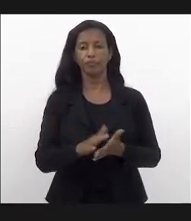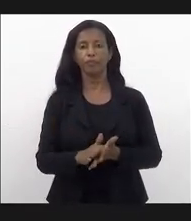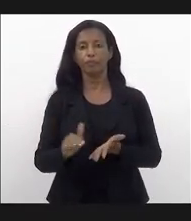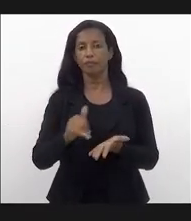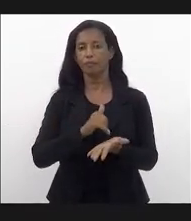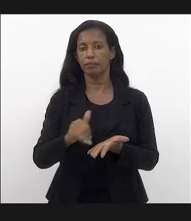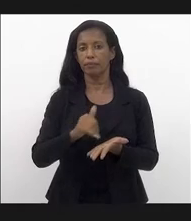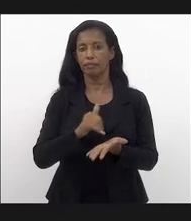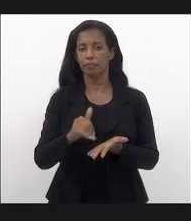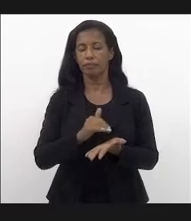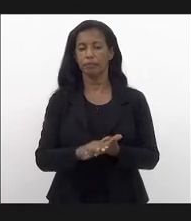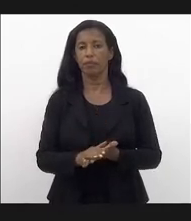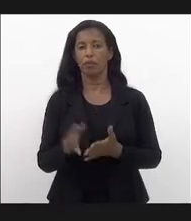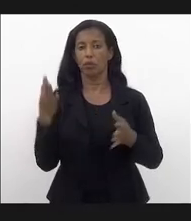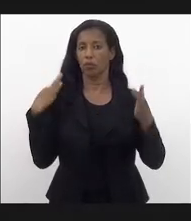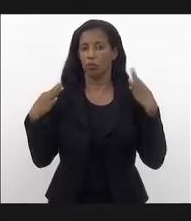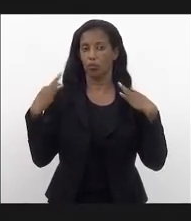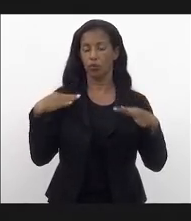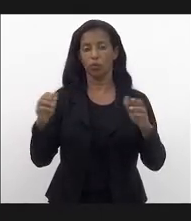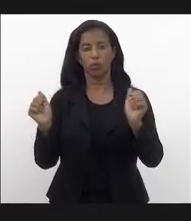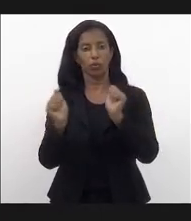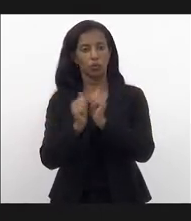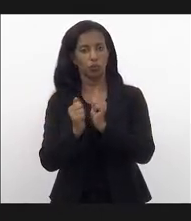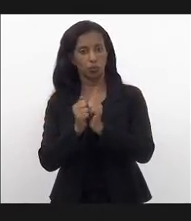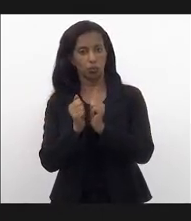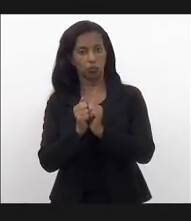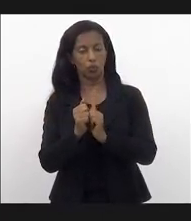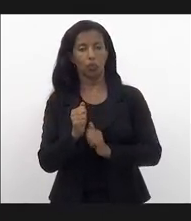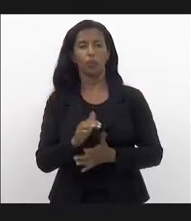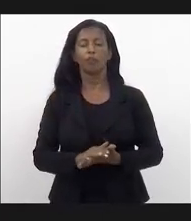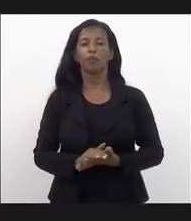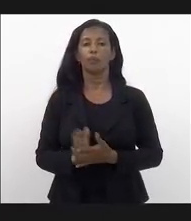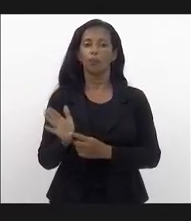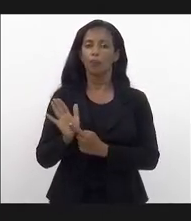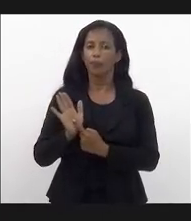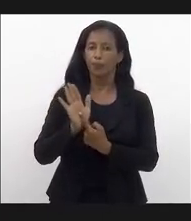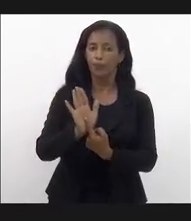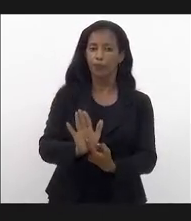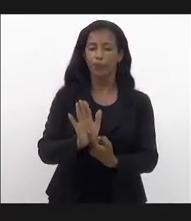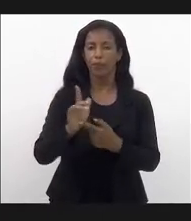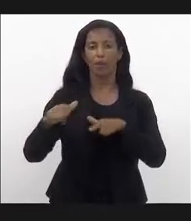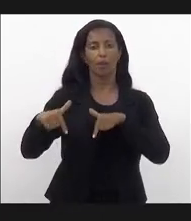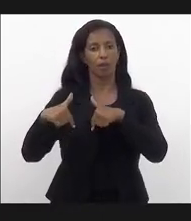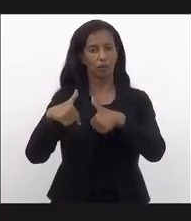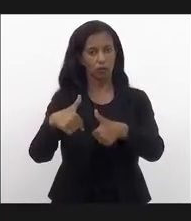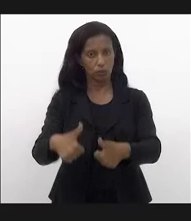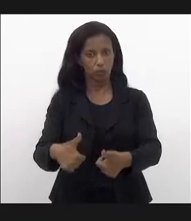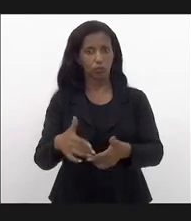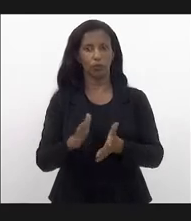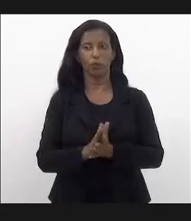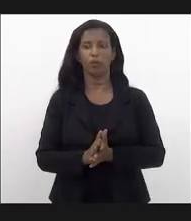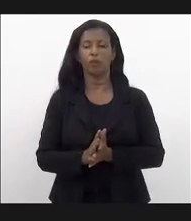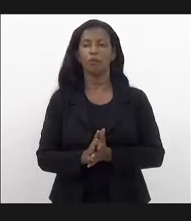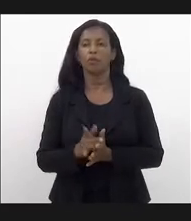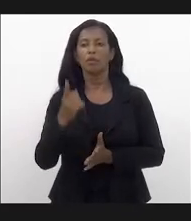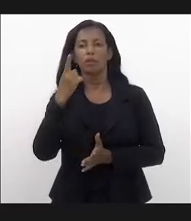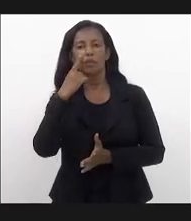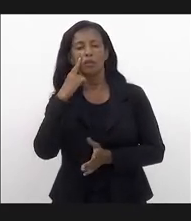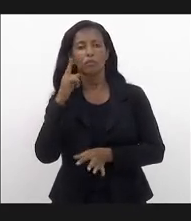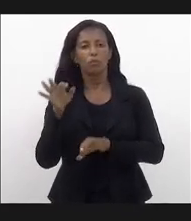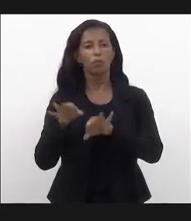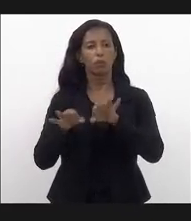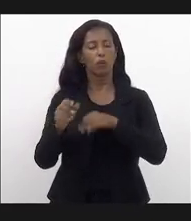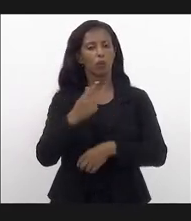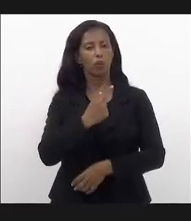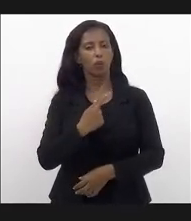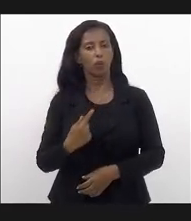Secretaria de Turismo juntamente com a Turis Rio apresentaram ações que estão sendo capitaneadas pelo